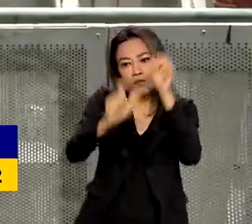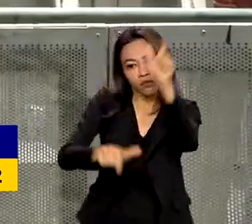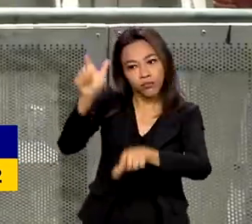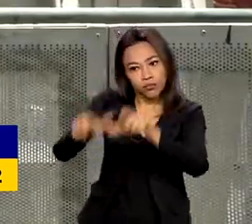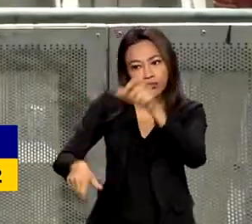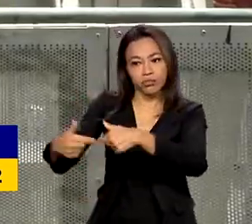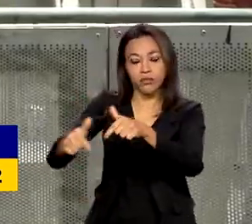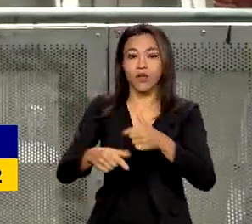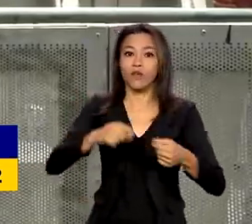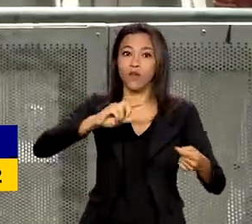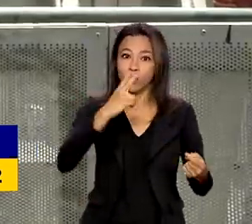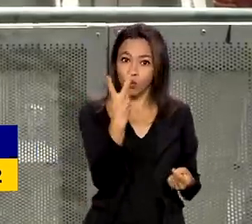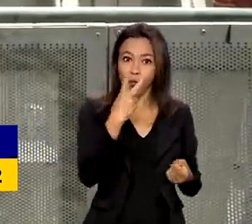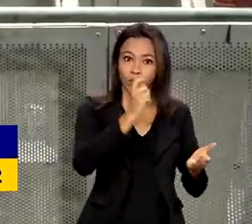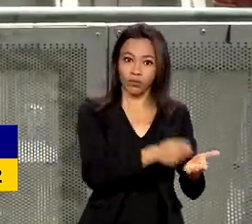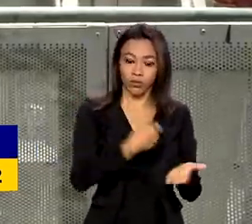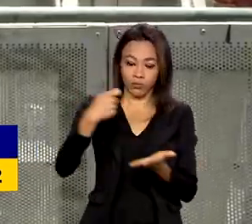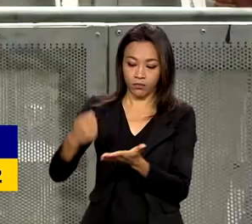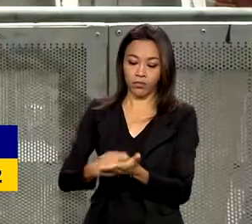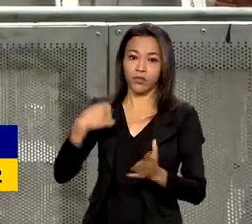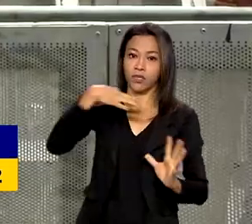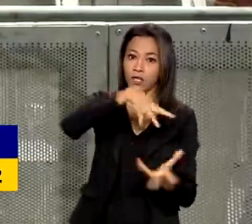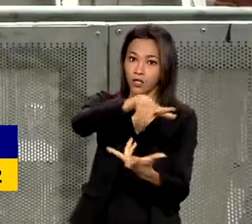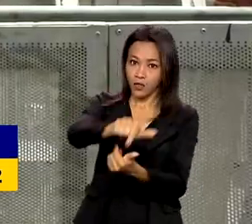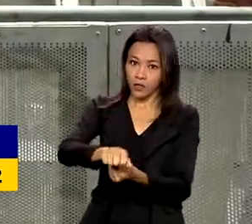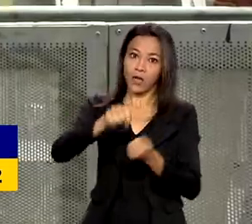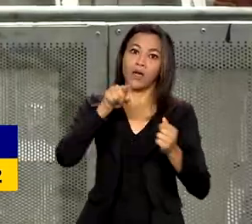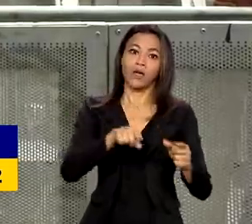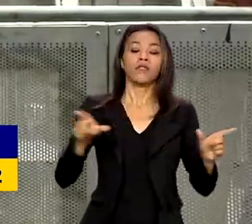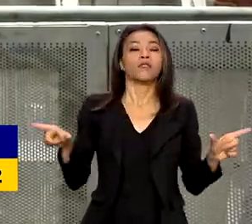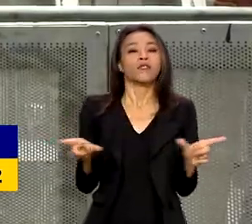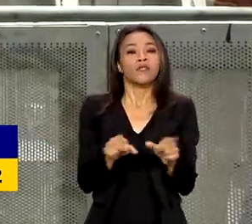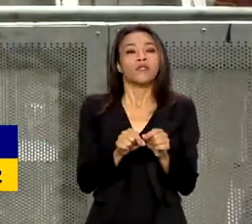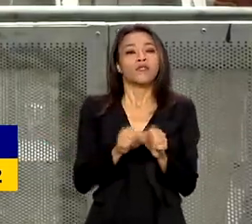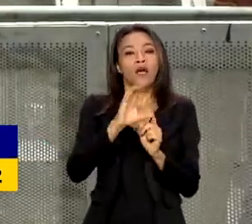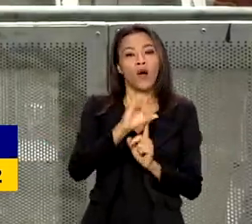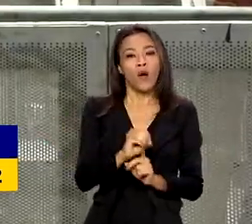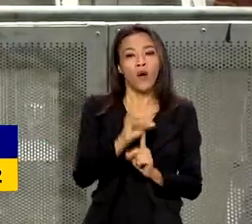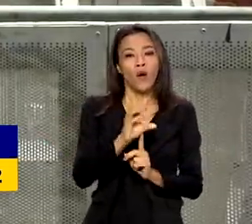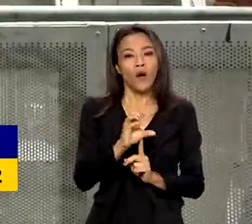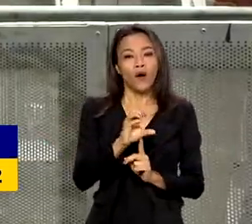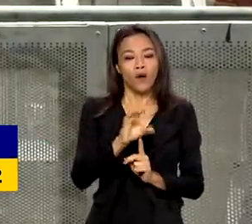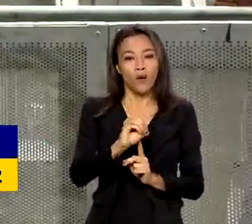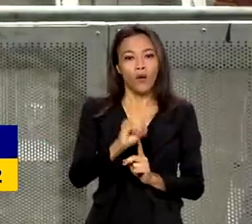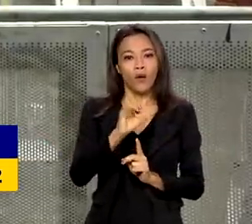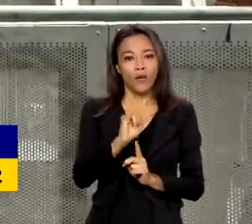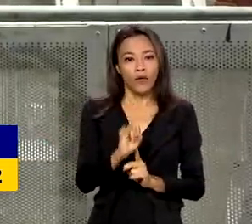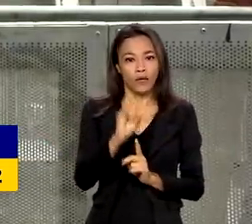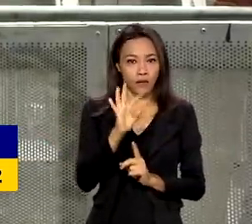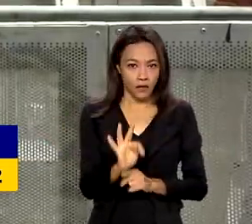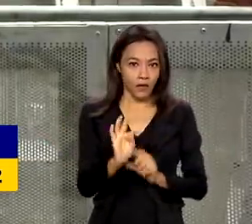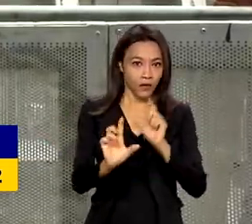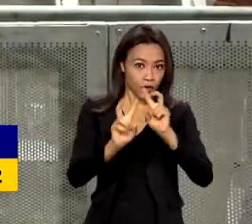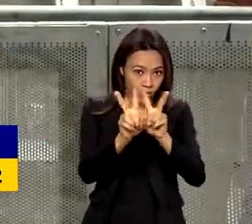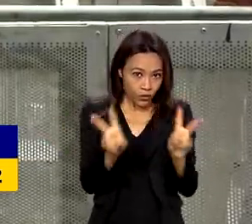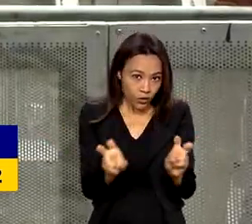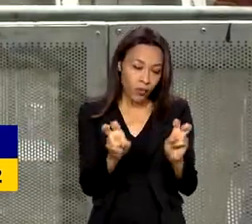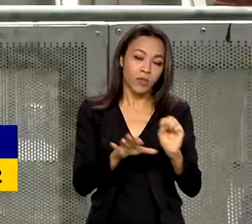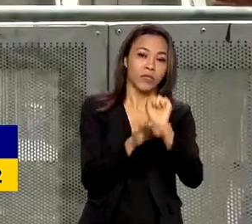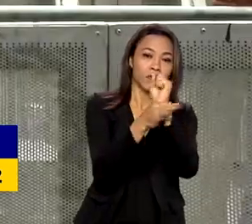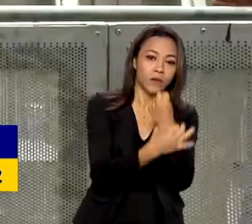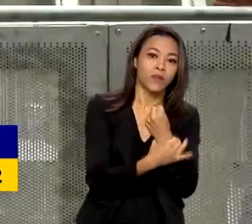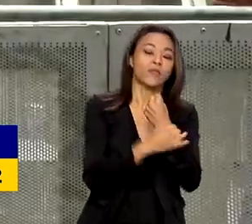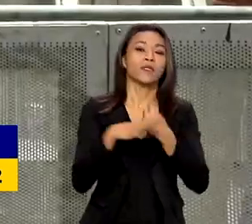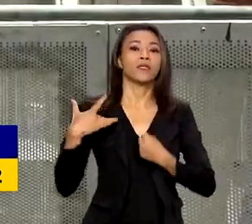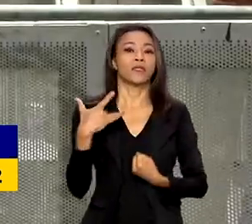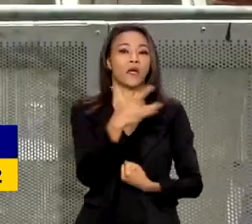ratificadas duas convenções internacionais no âmbito da Organização Internacional do Trabalho, a OIT, sobre segurança e saúde no